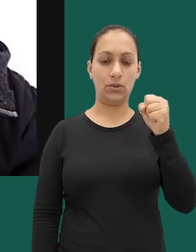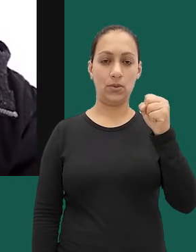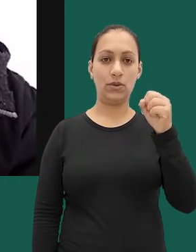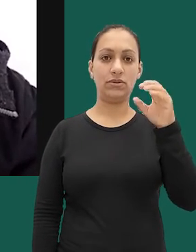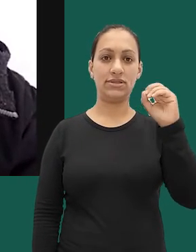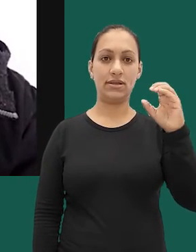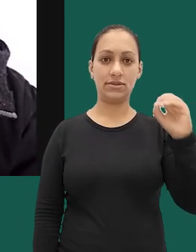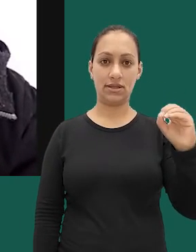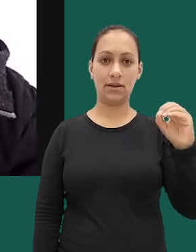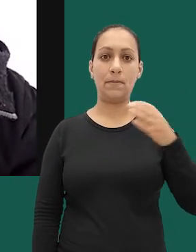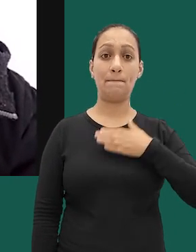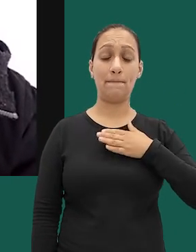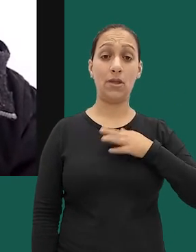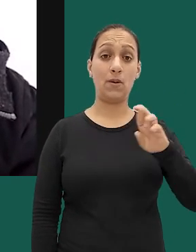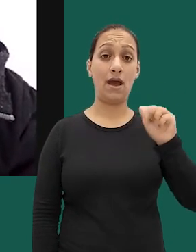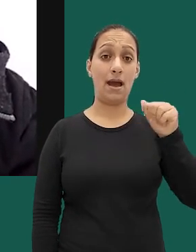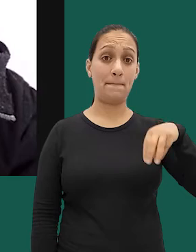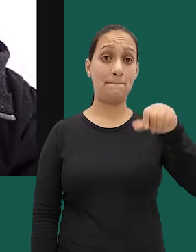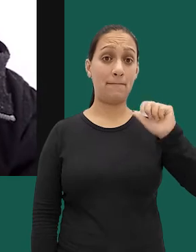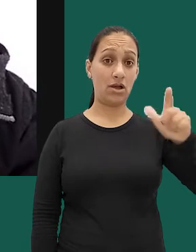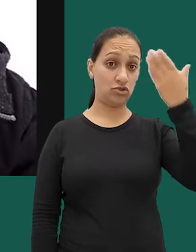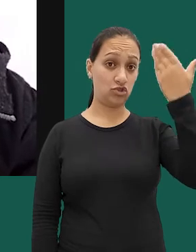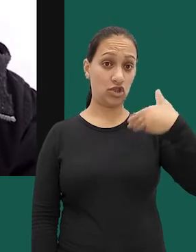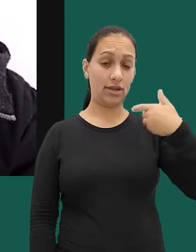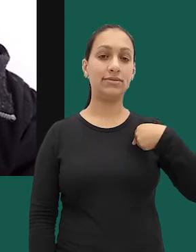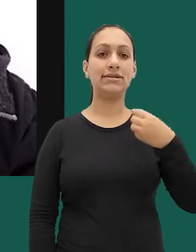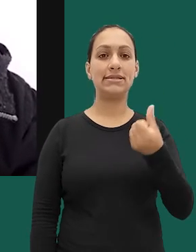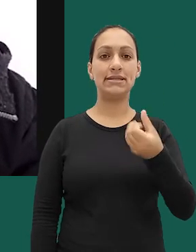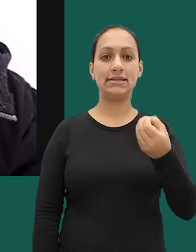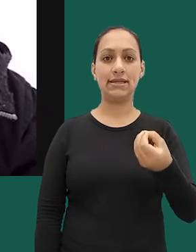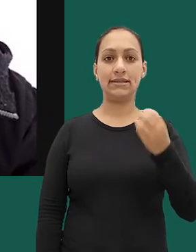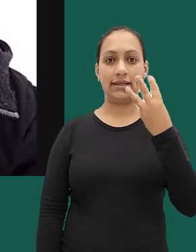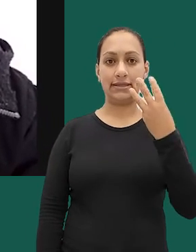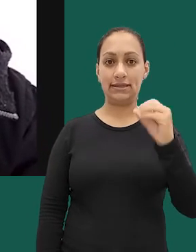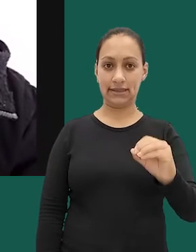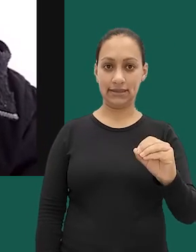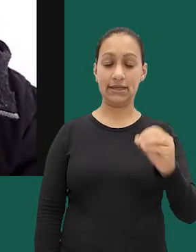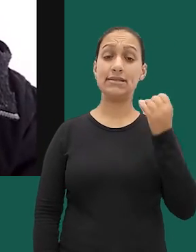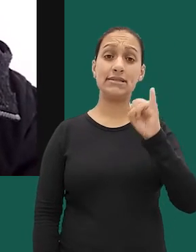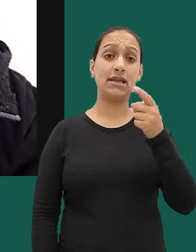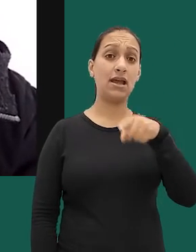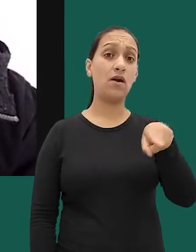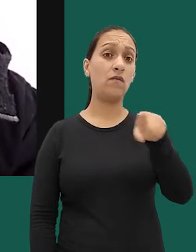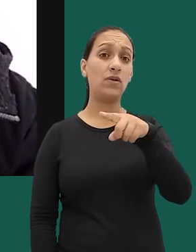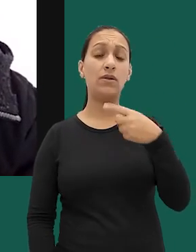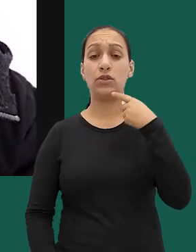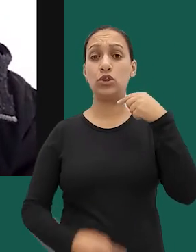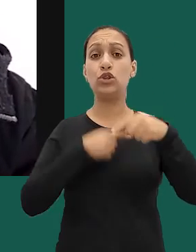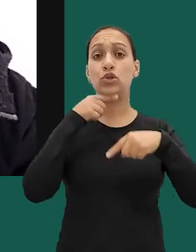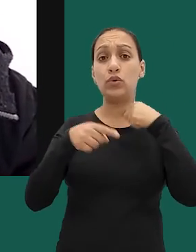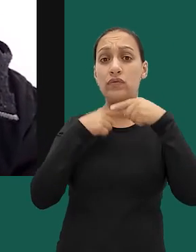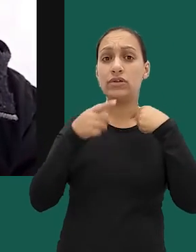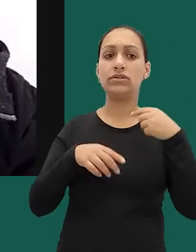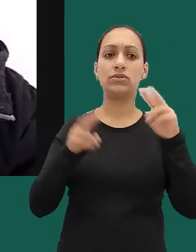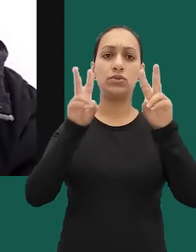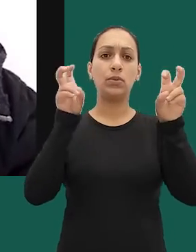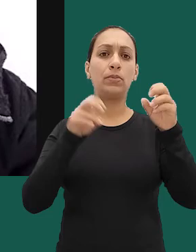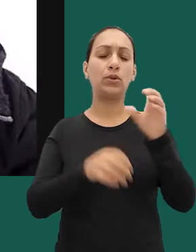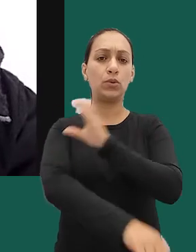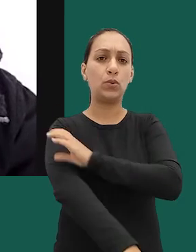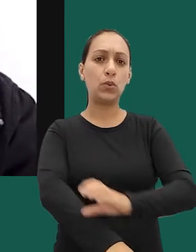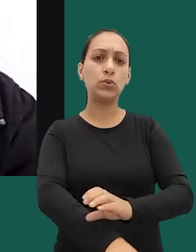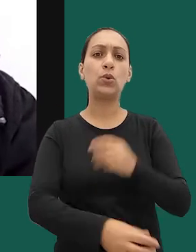3586-8800. E o meu ramal, para falar direto comigo, é 6030. Então, se alguém tiver alguma dúvida sobre o curso, meio de